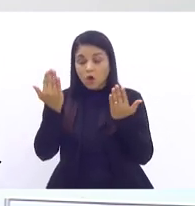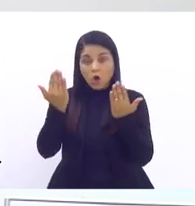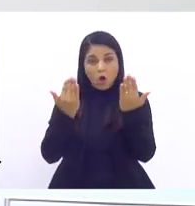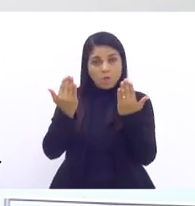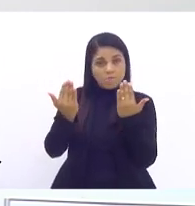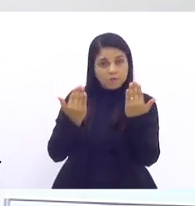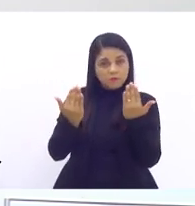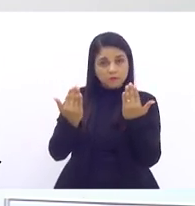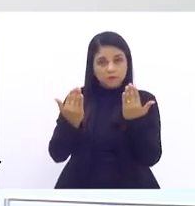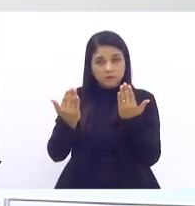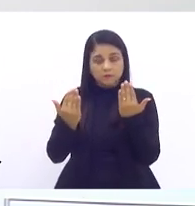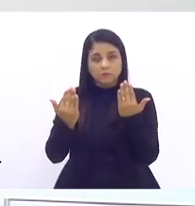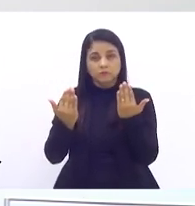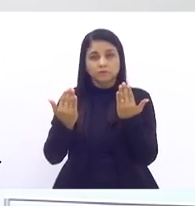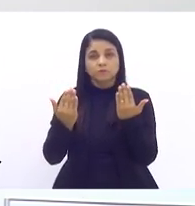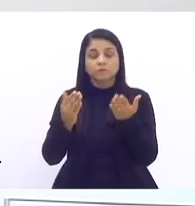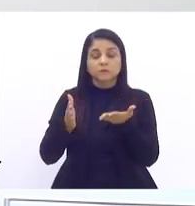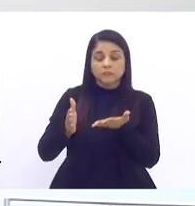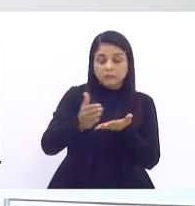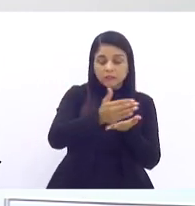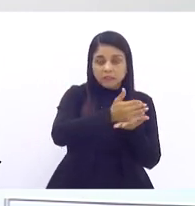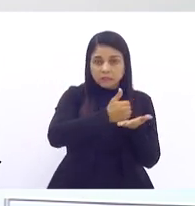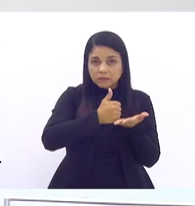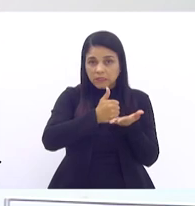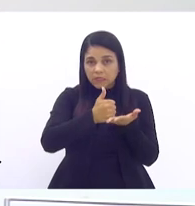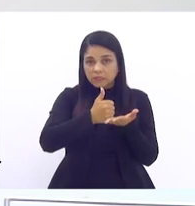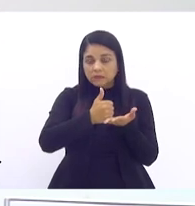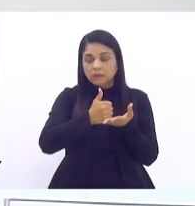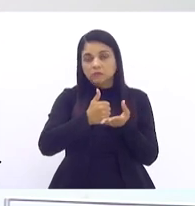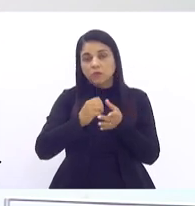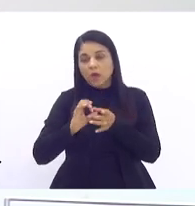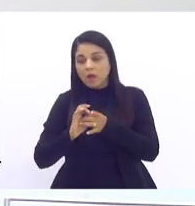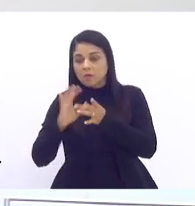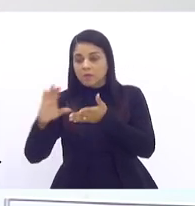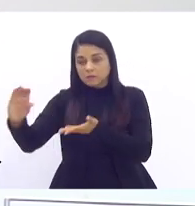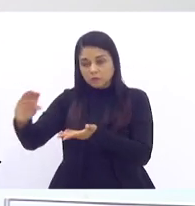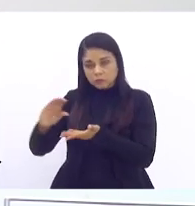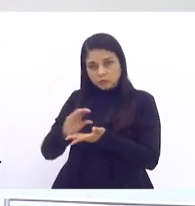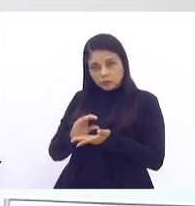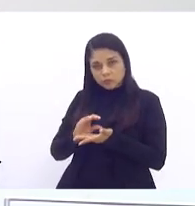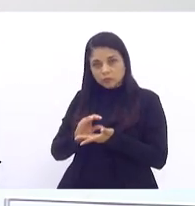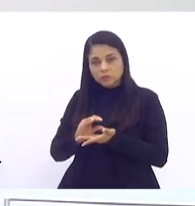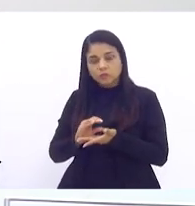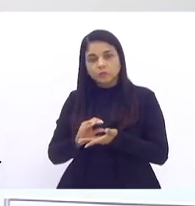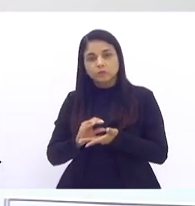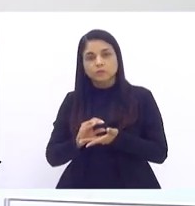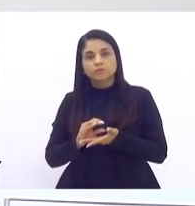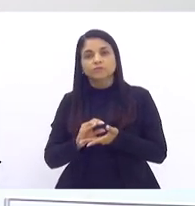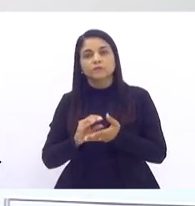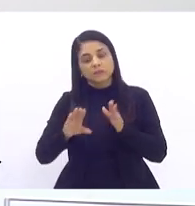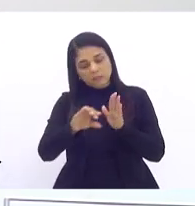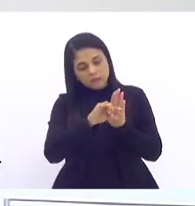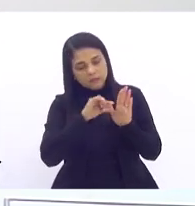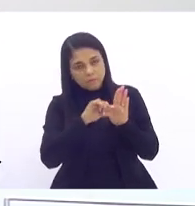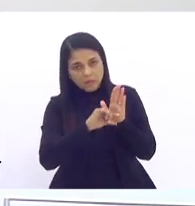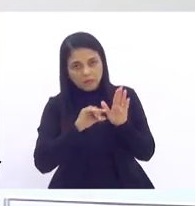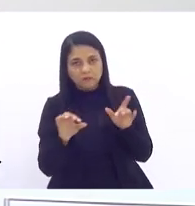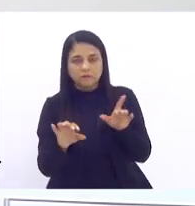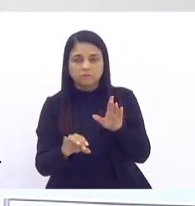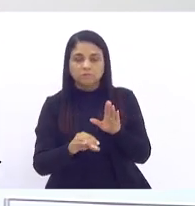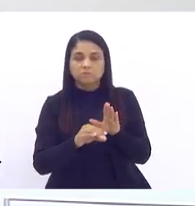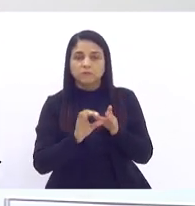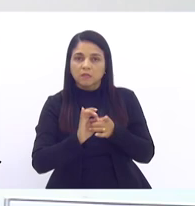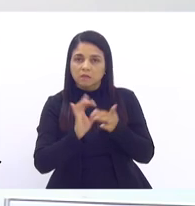compatibilidade das receitas com a liberação do orçamento e com a liberação das emendas e